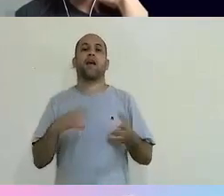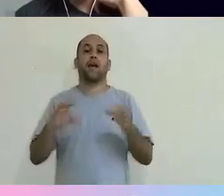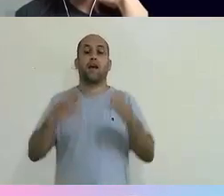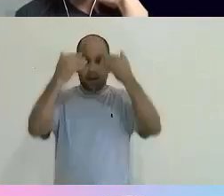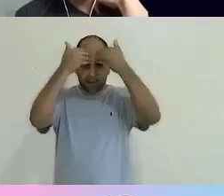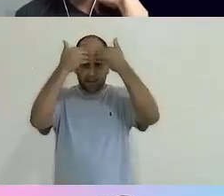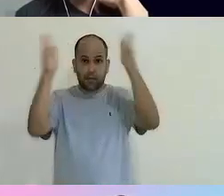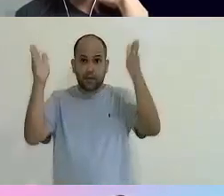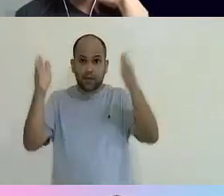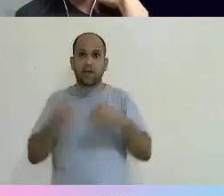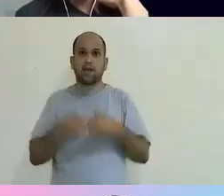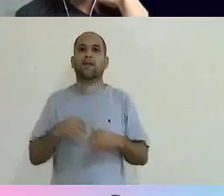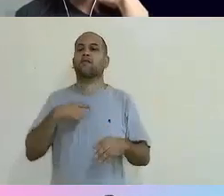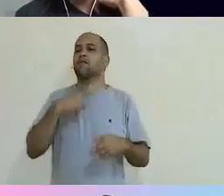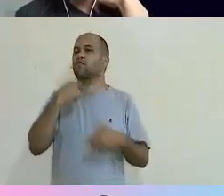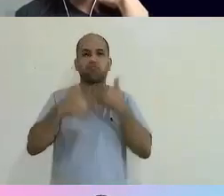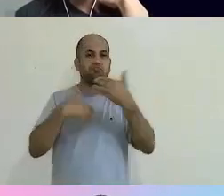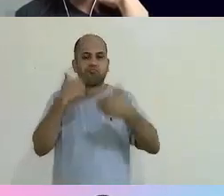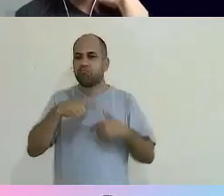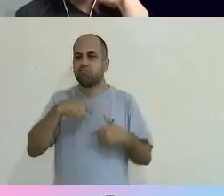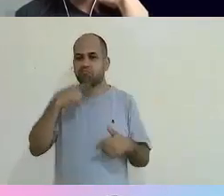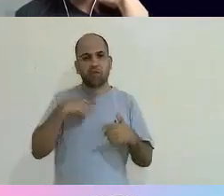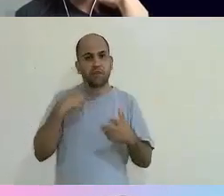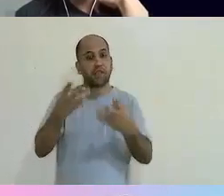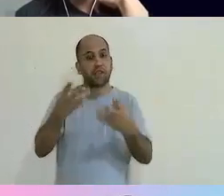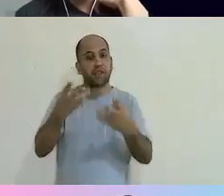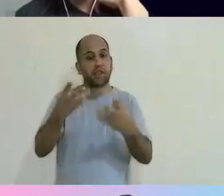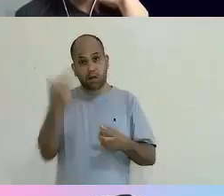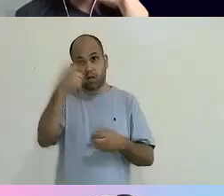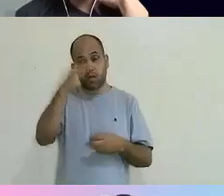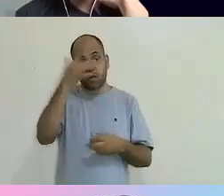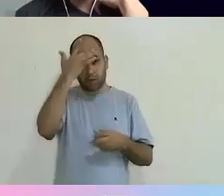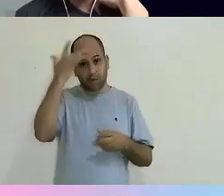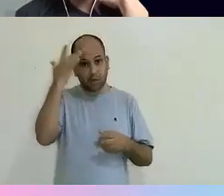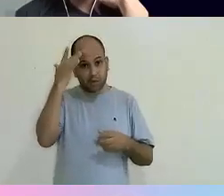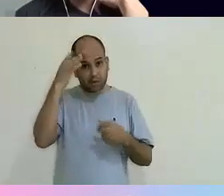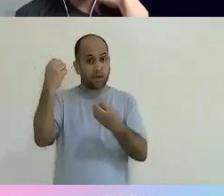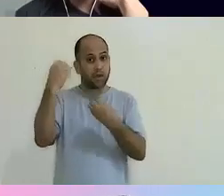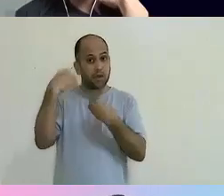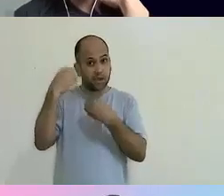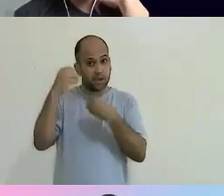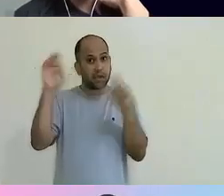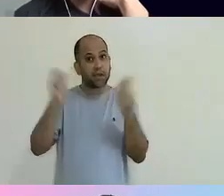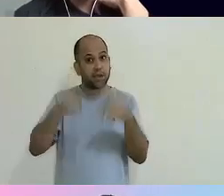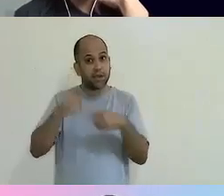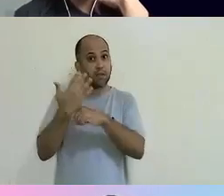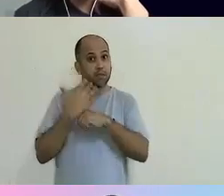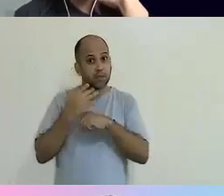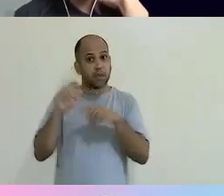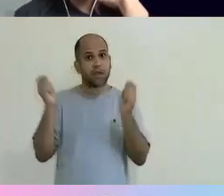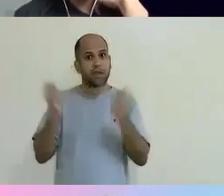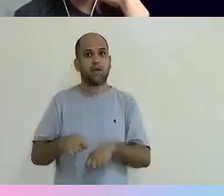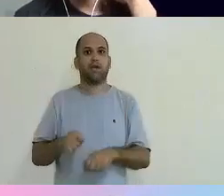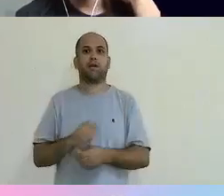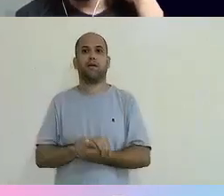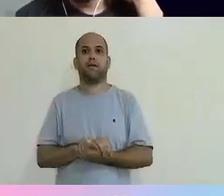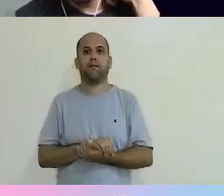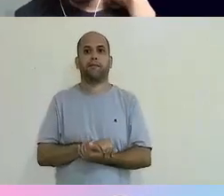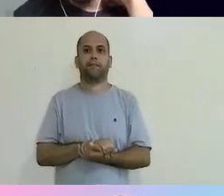você não vai conseguir receber tudo que a outra pessoa pode trazer para você.